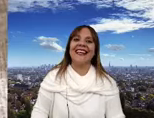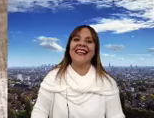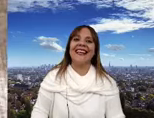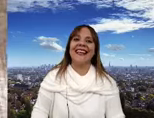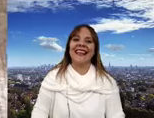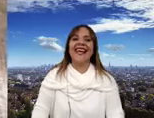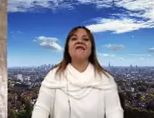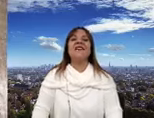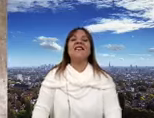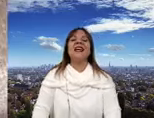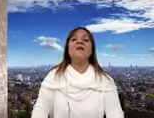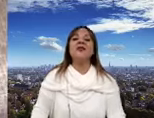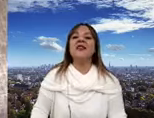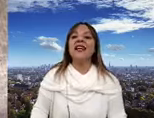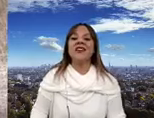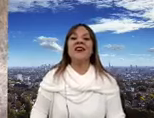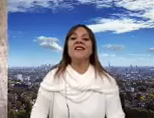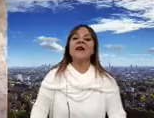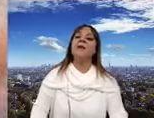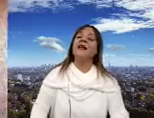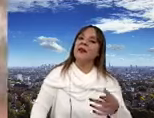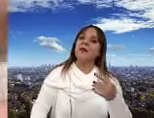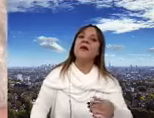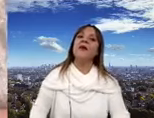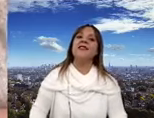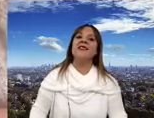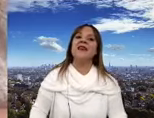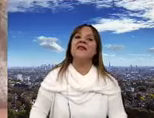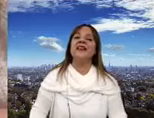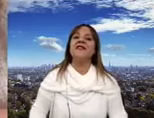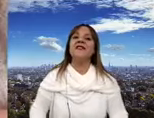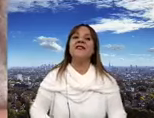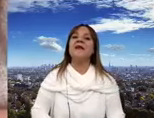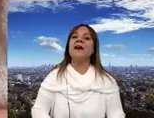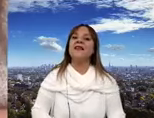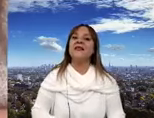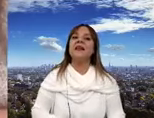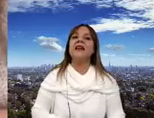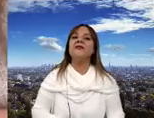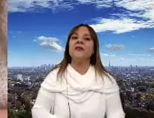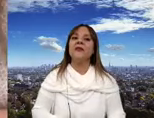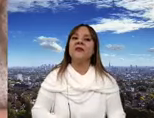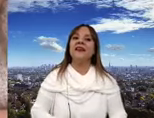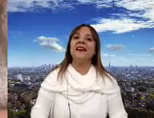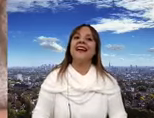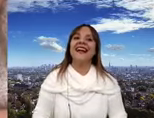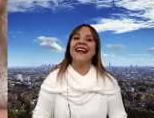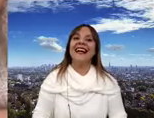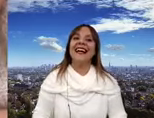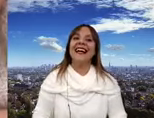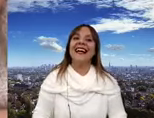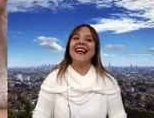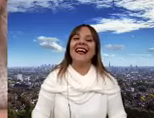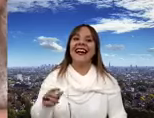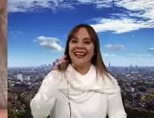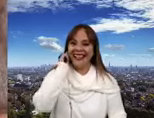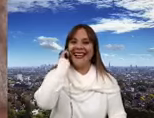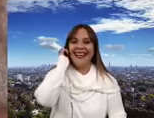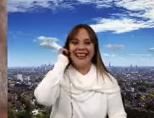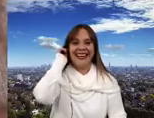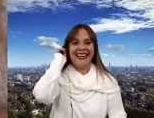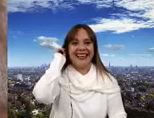Mas é uma oportunidade agora de se aprender um pouco com a Stephanie e fazer os trabalhos também, viu? É, com certeza, sim, mas eu tenho assim um